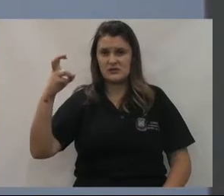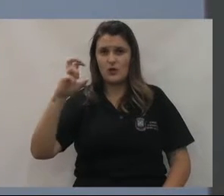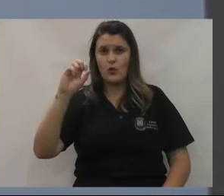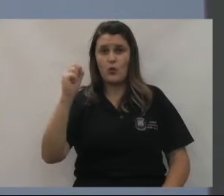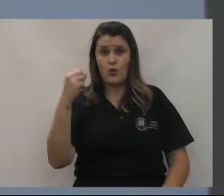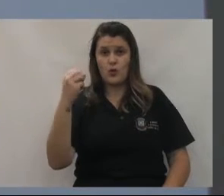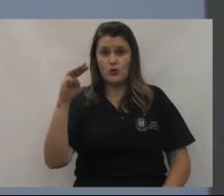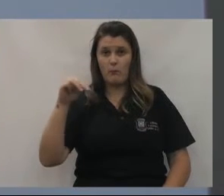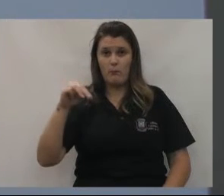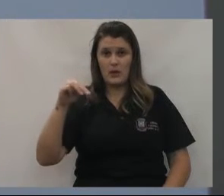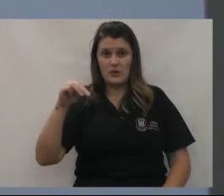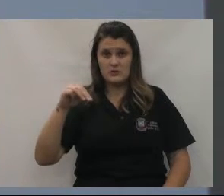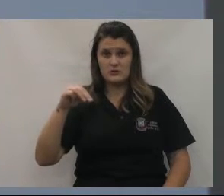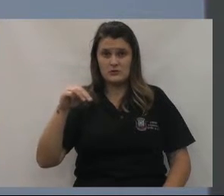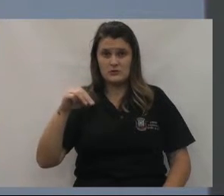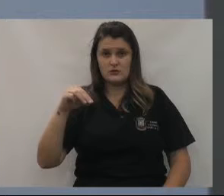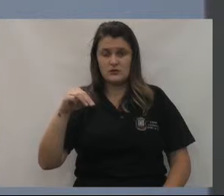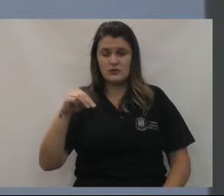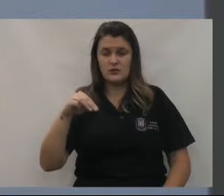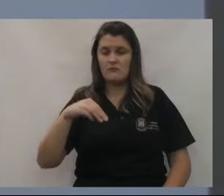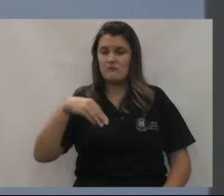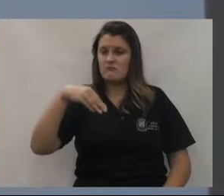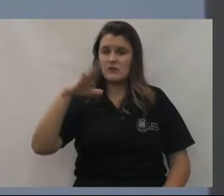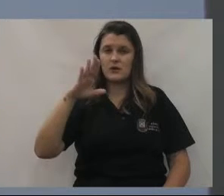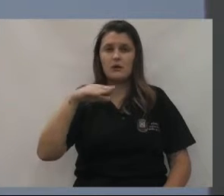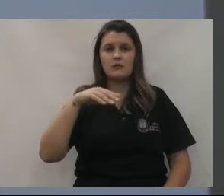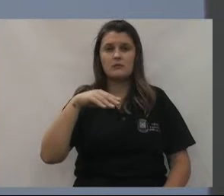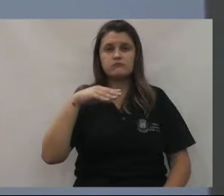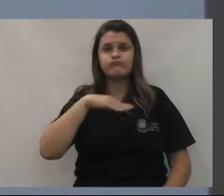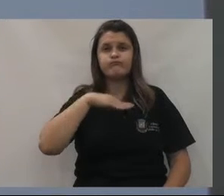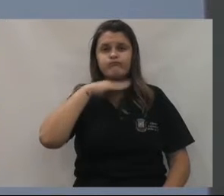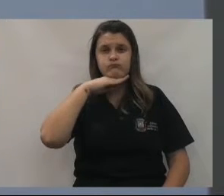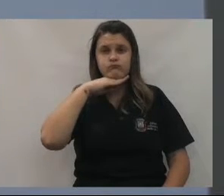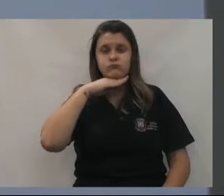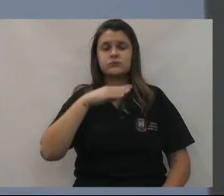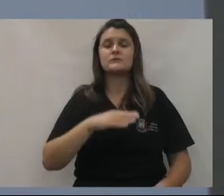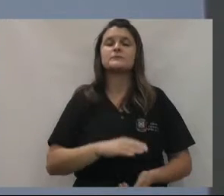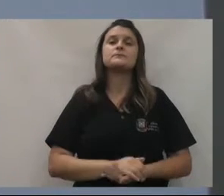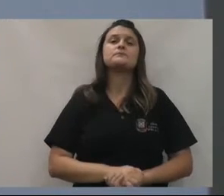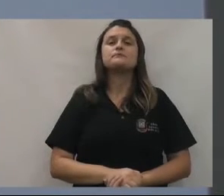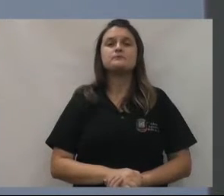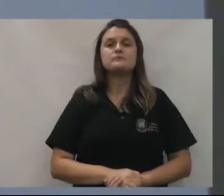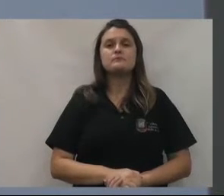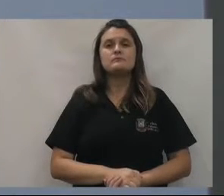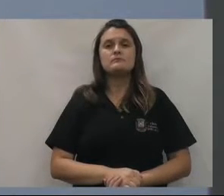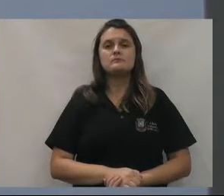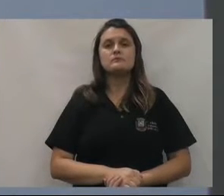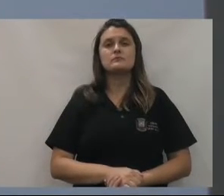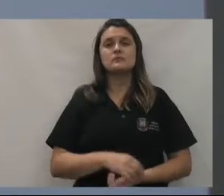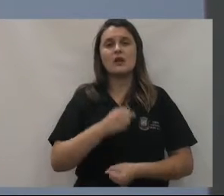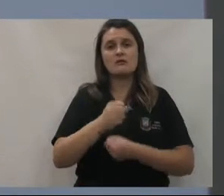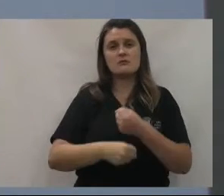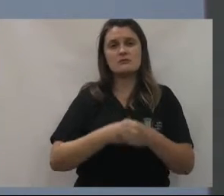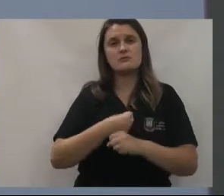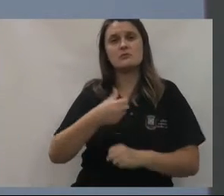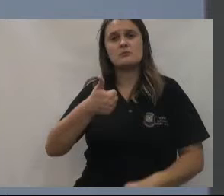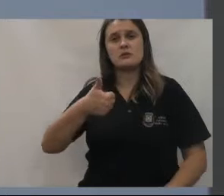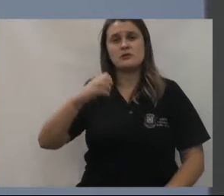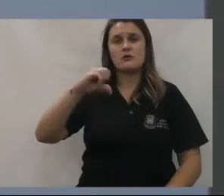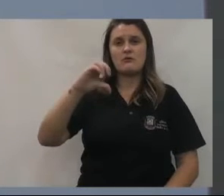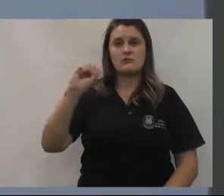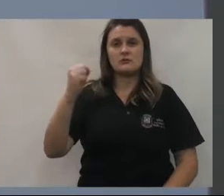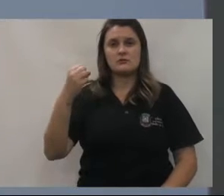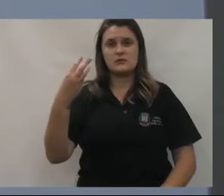metros, deu 3.500 metros cúbicos por segundo a vazão das águas na corredeira. E no